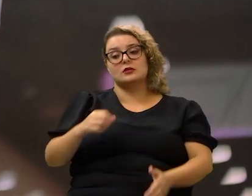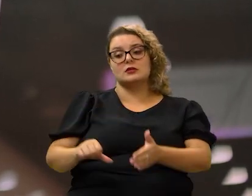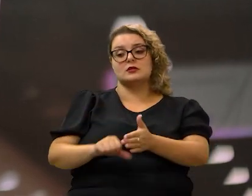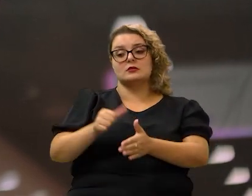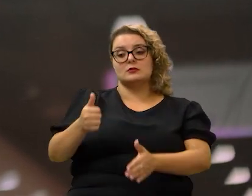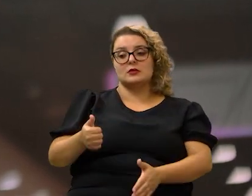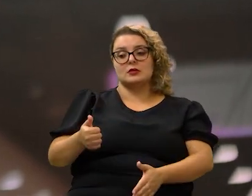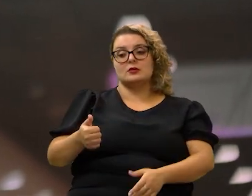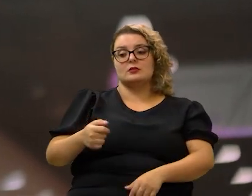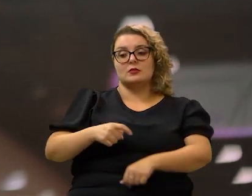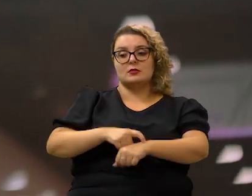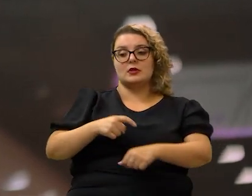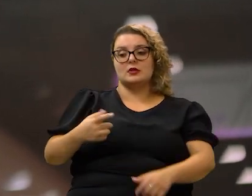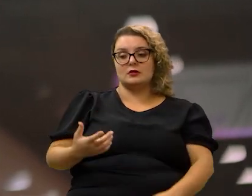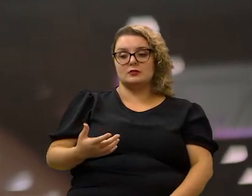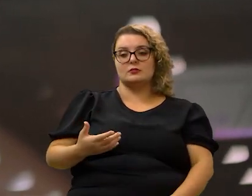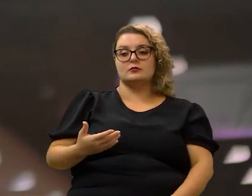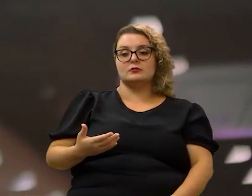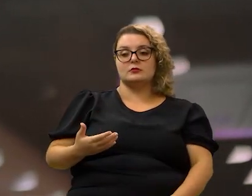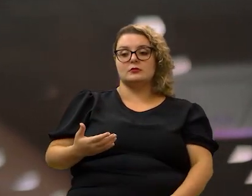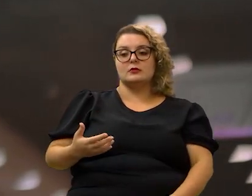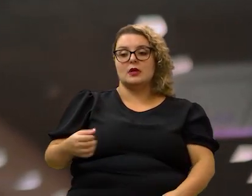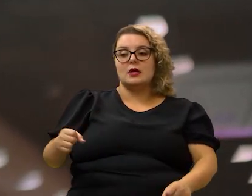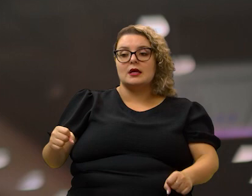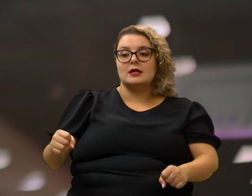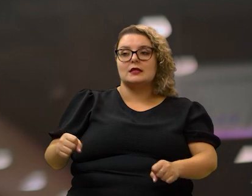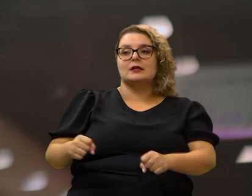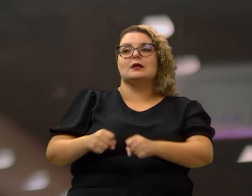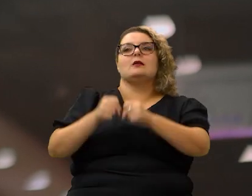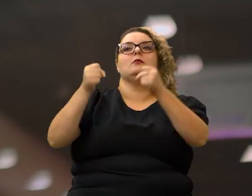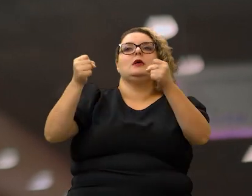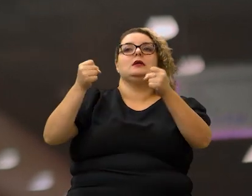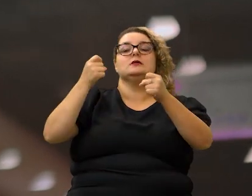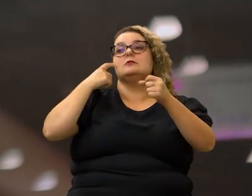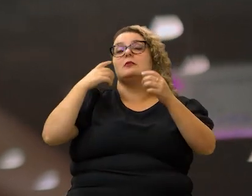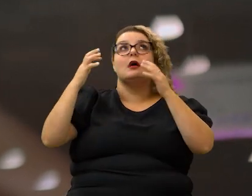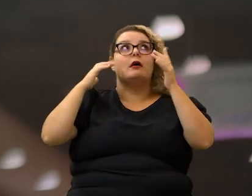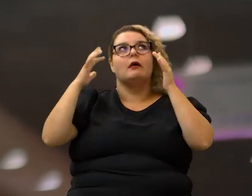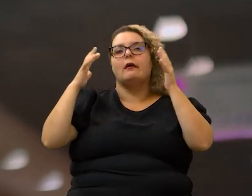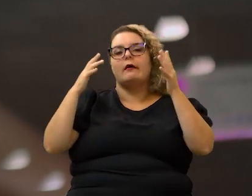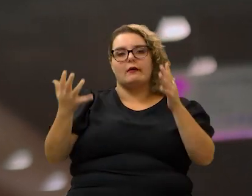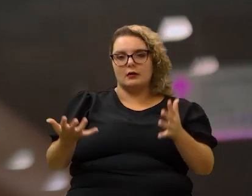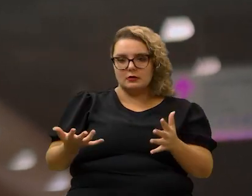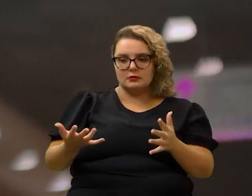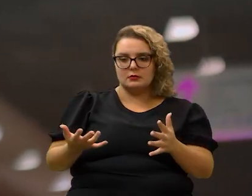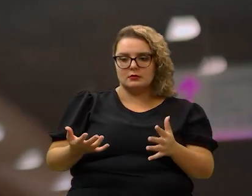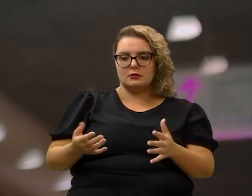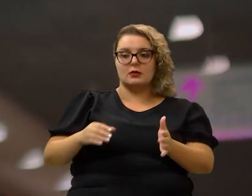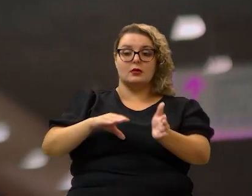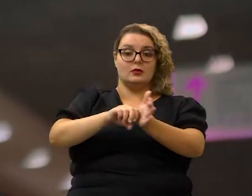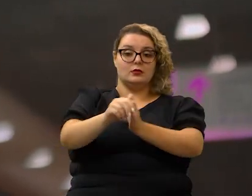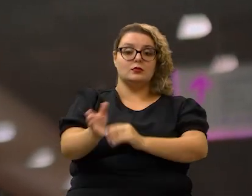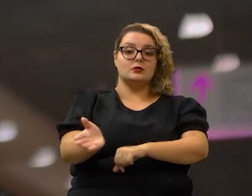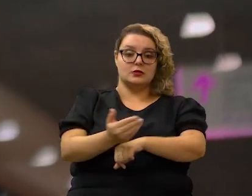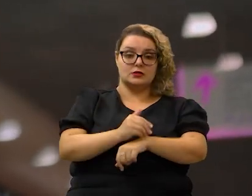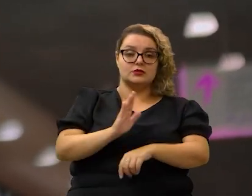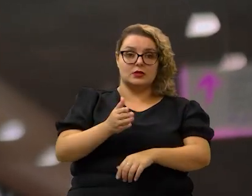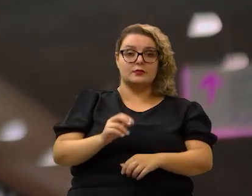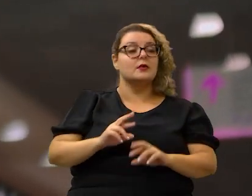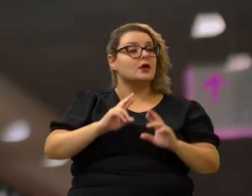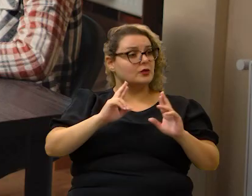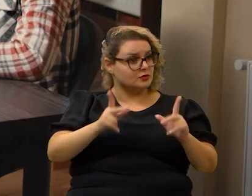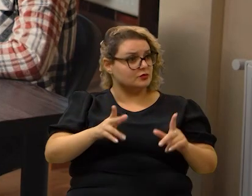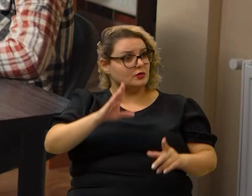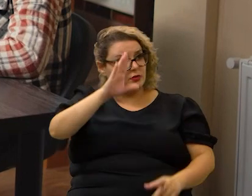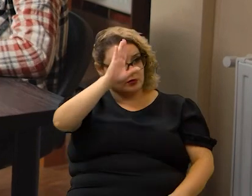momento, desconstruir esse encantamento. Porque o Google já era assim, né? Então, a